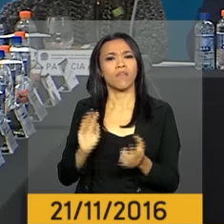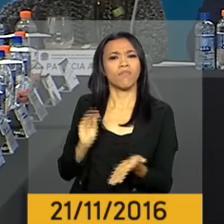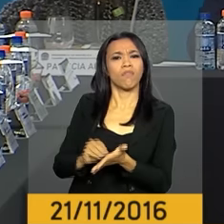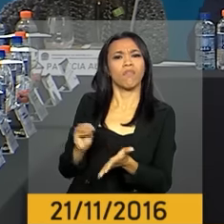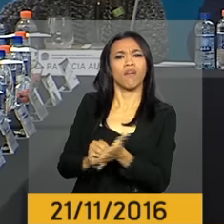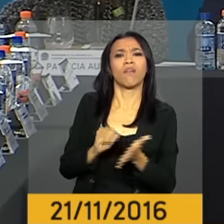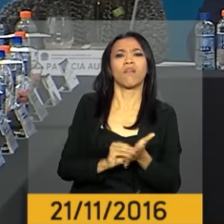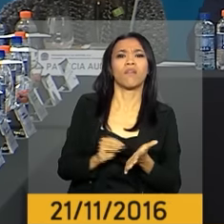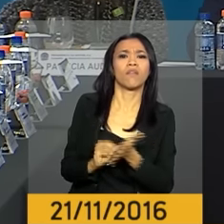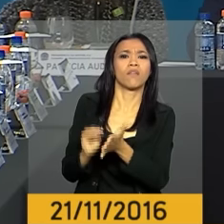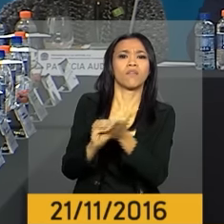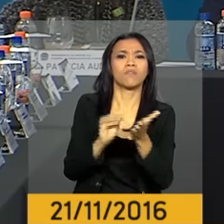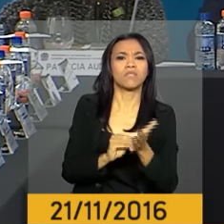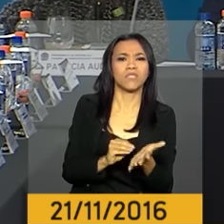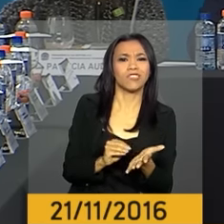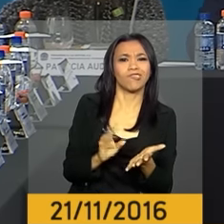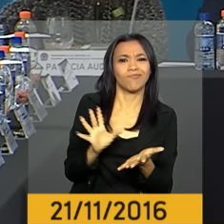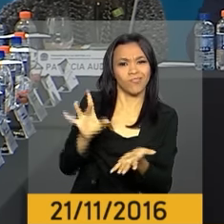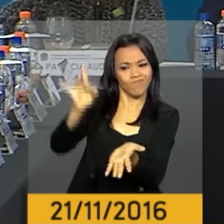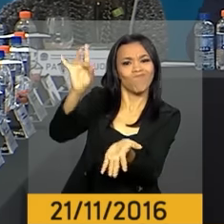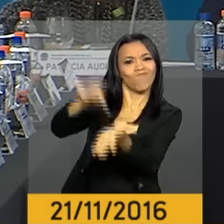de verdade.